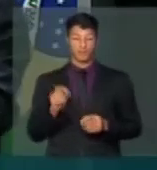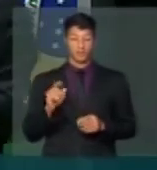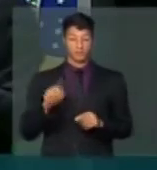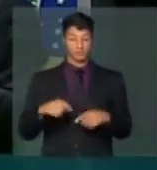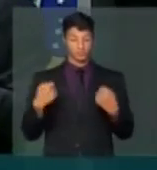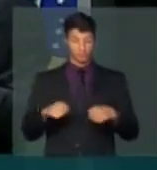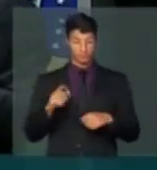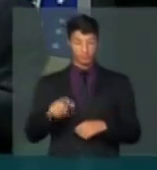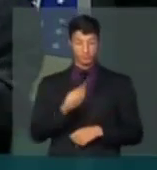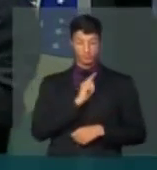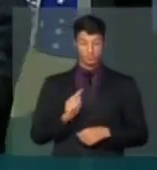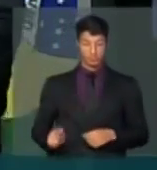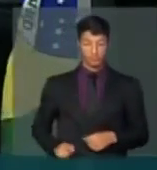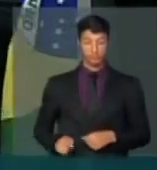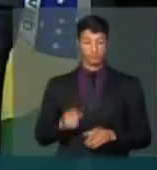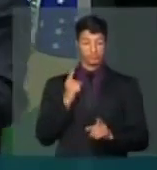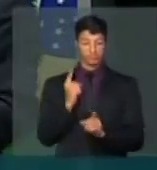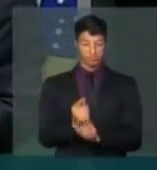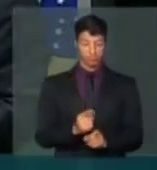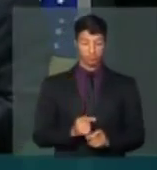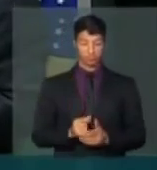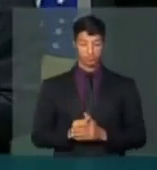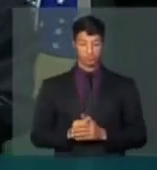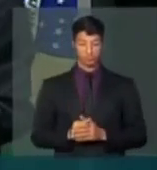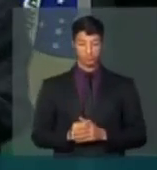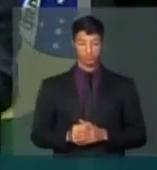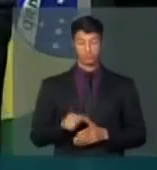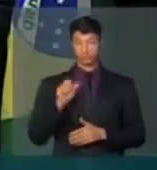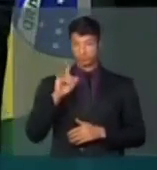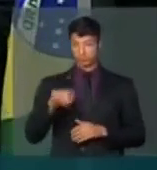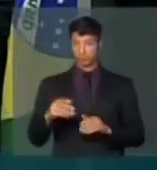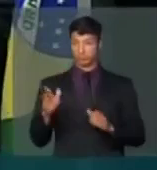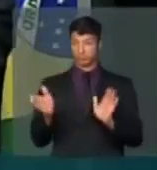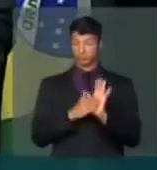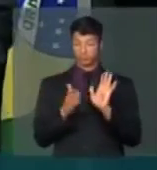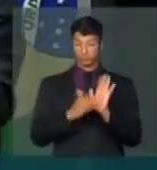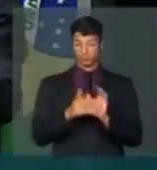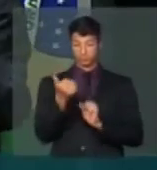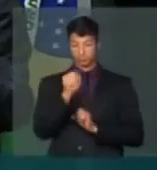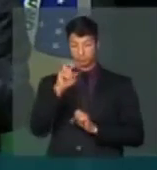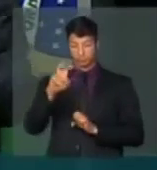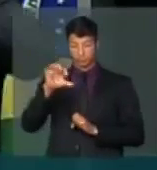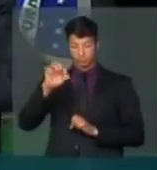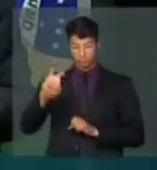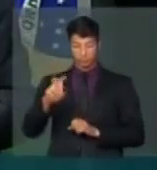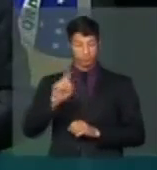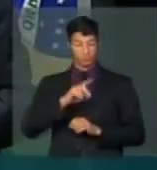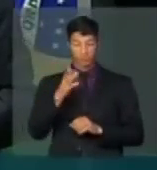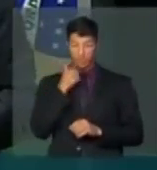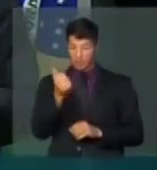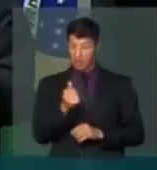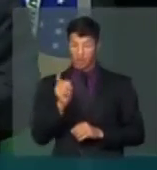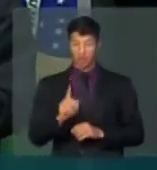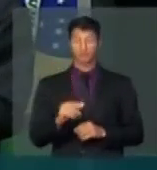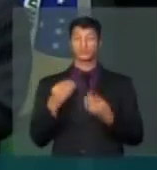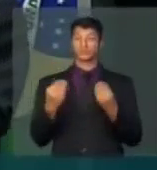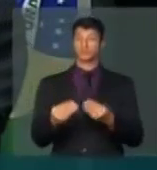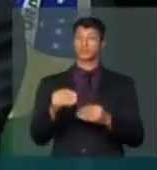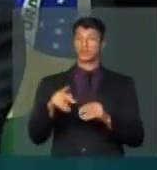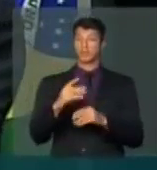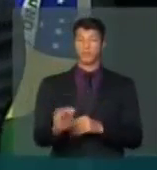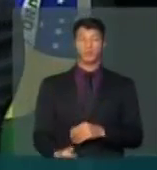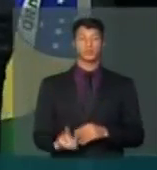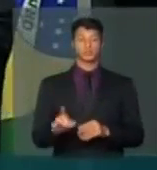que é preciso é que o governo encontre um equilíbrio. Se esta proposta, 85-95, não é a melhor, não dá, não